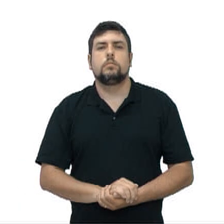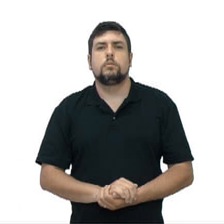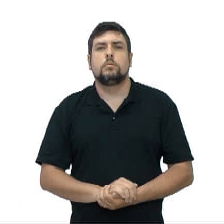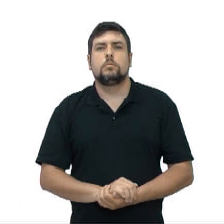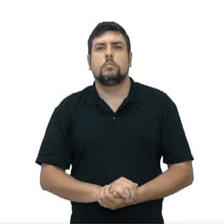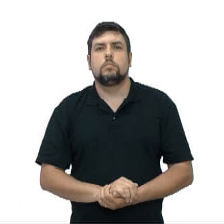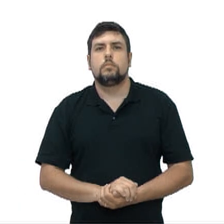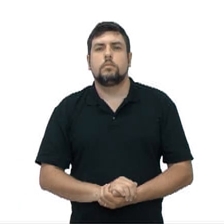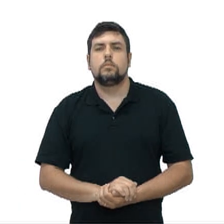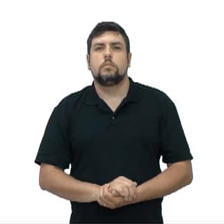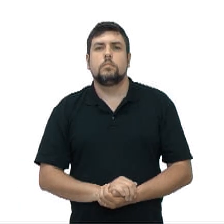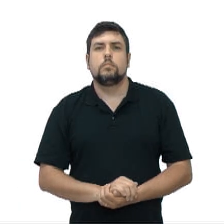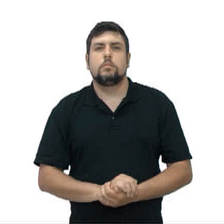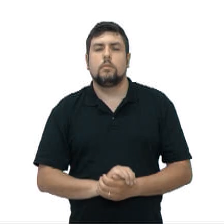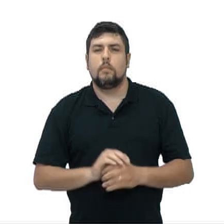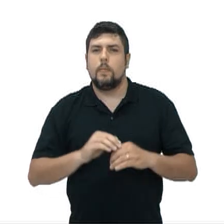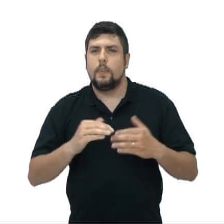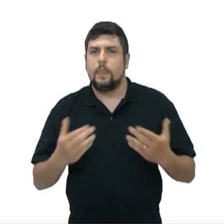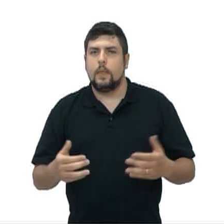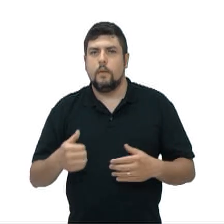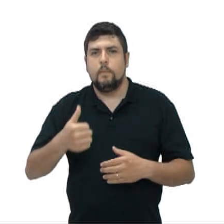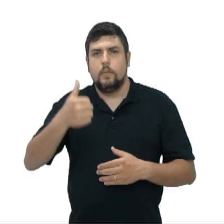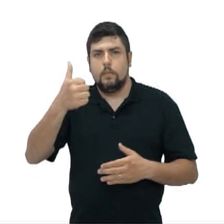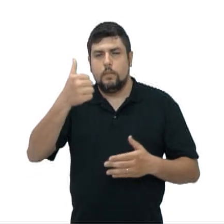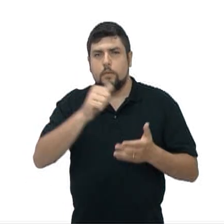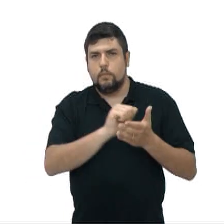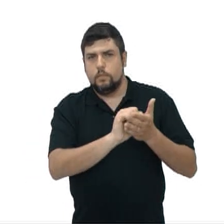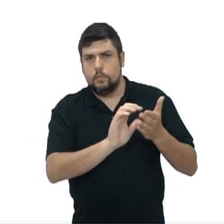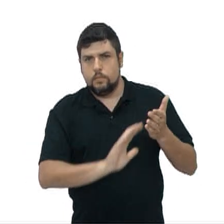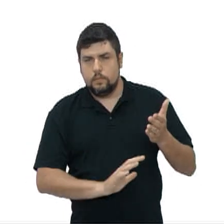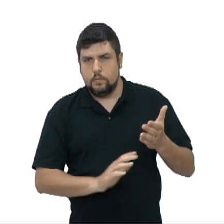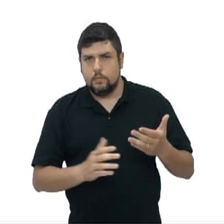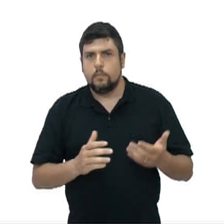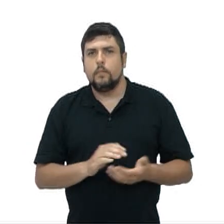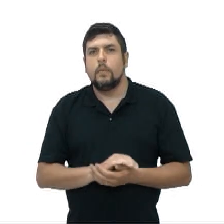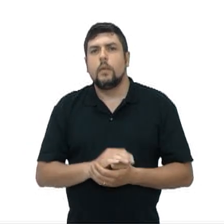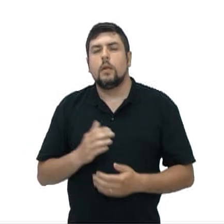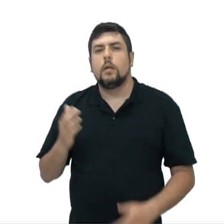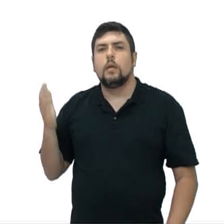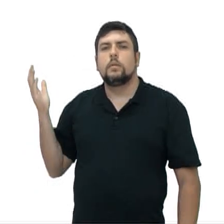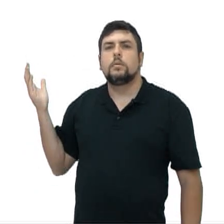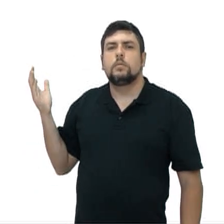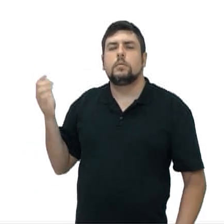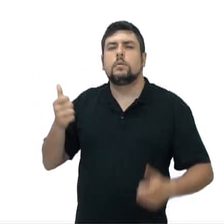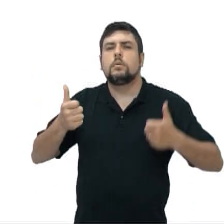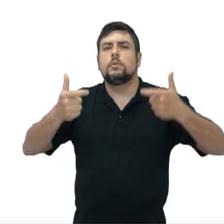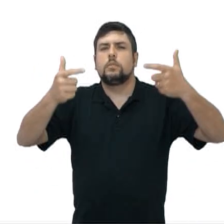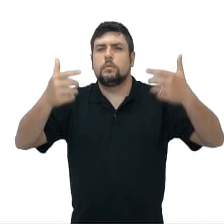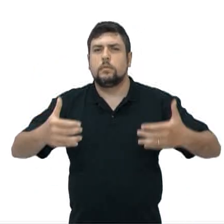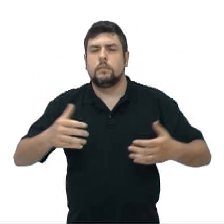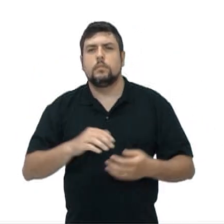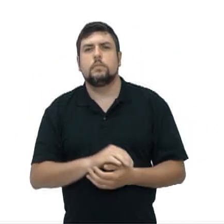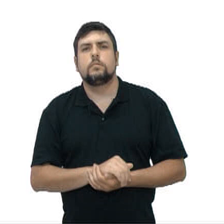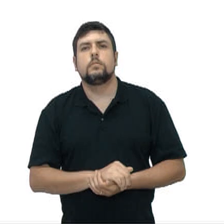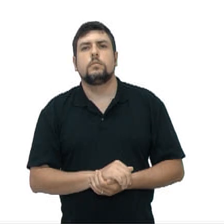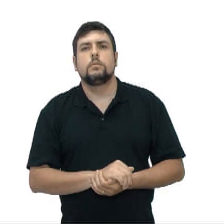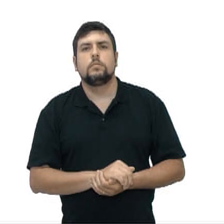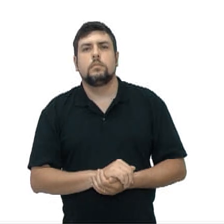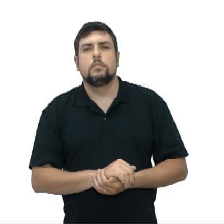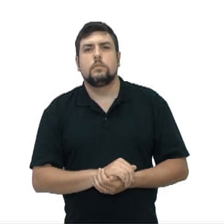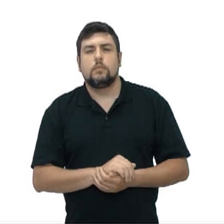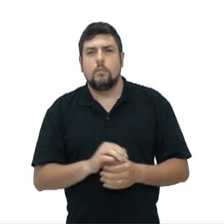Bom, aqui nós temos o primeiro exercício da nossa série de hoje, e diz assim: ao